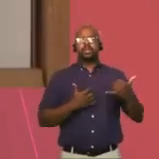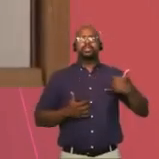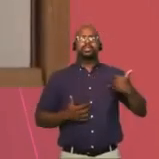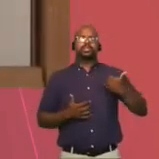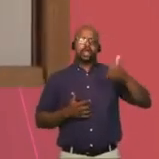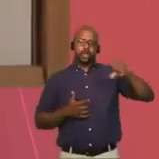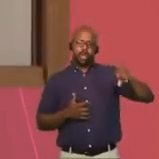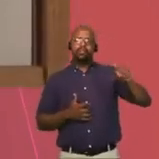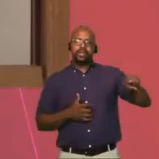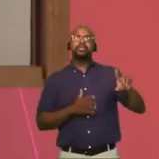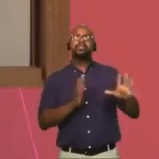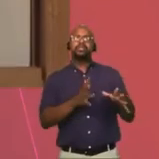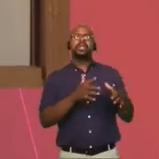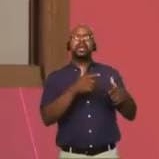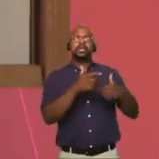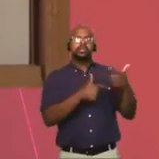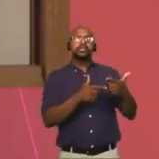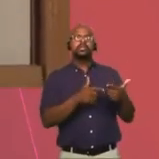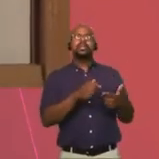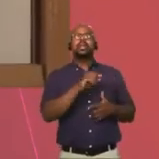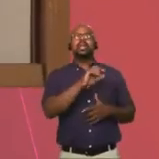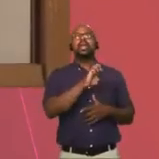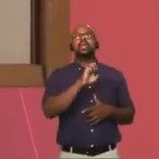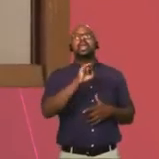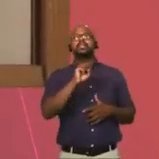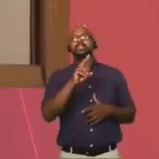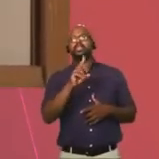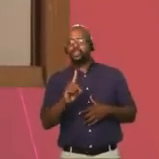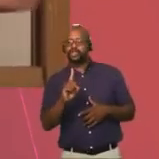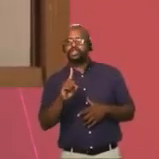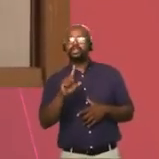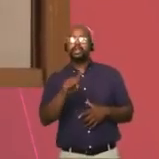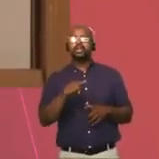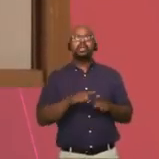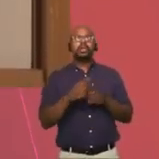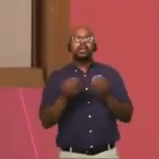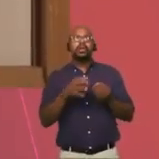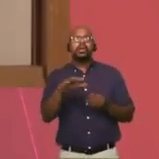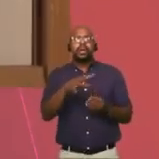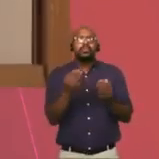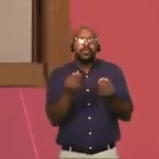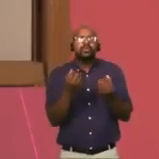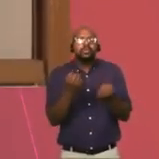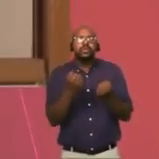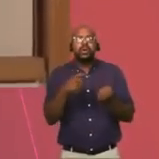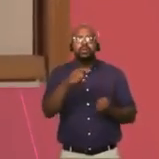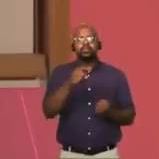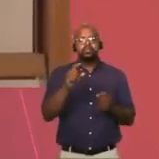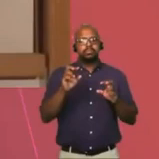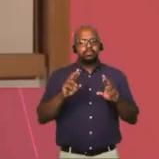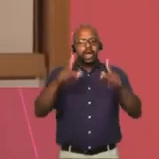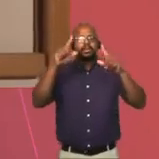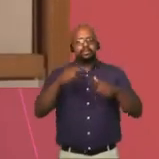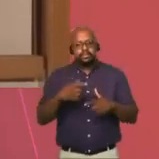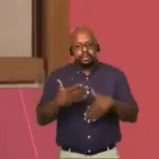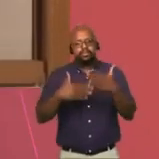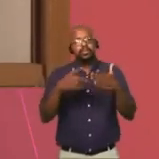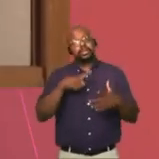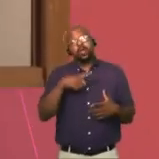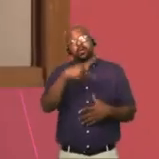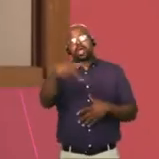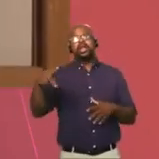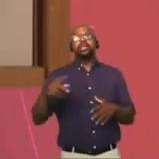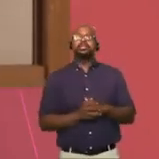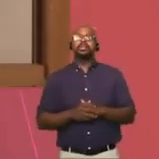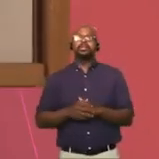que tem já essa questão da e este né do inverno dos sou muito é um chip que eles tão paciente então tá com